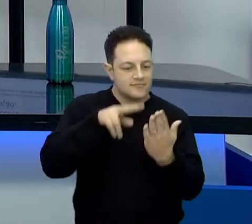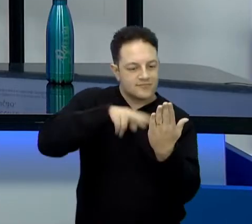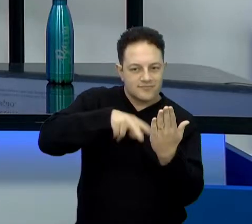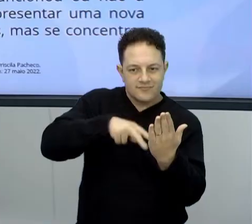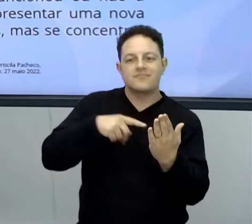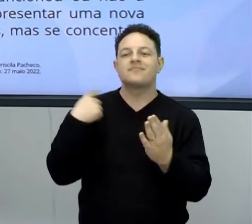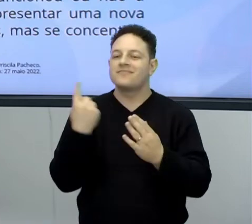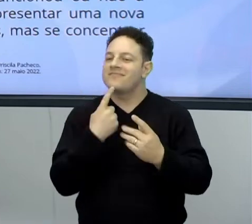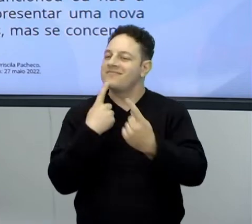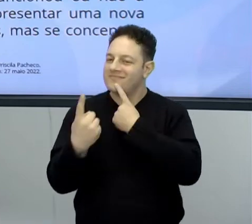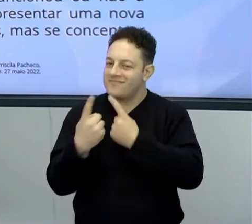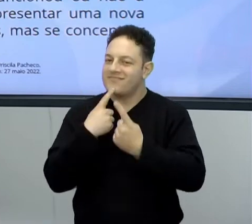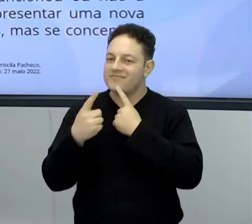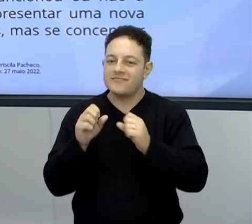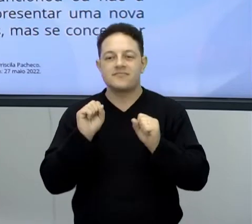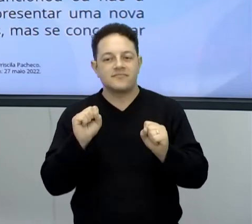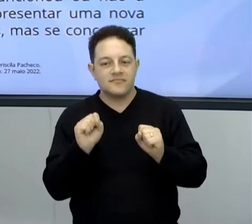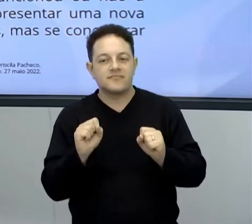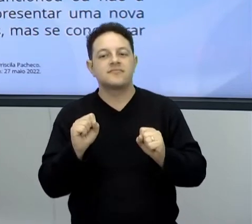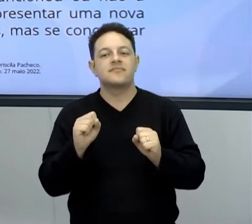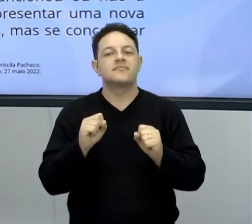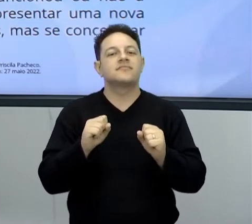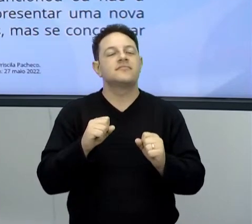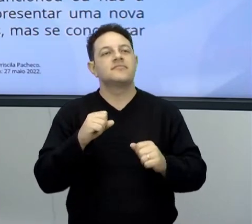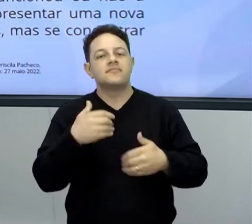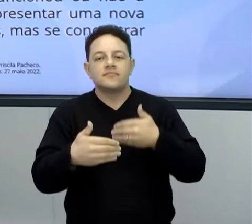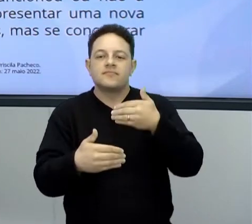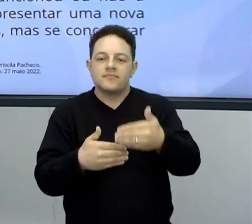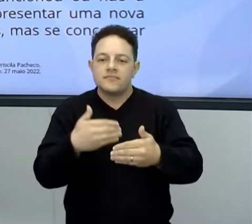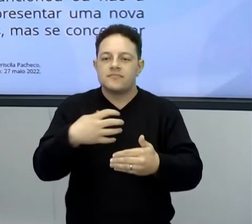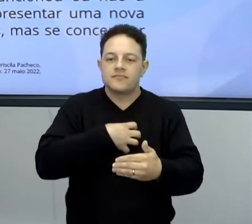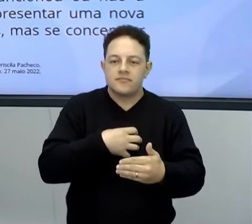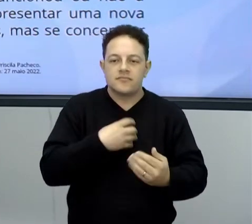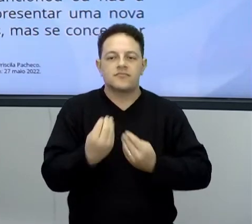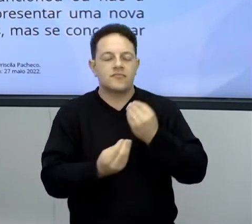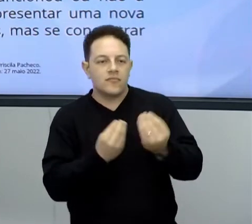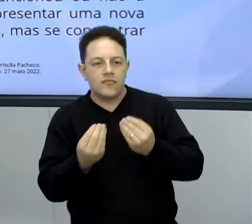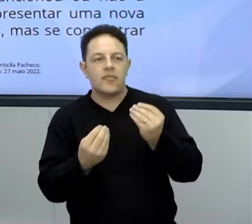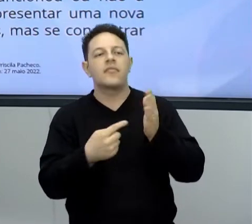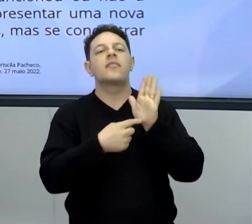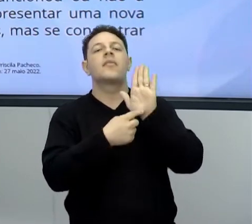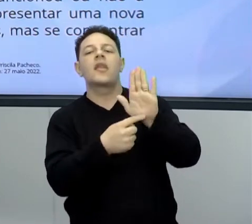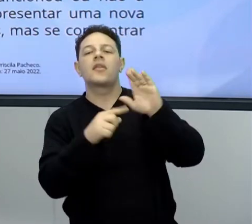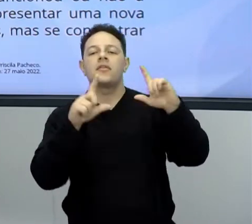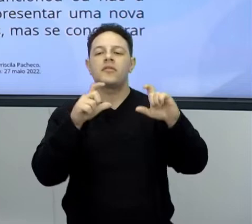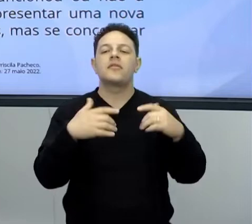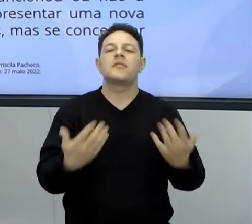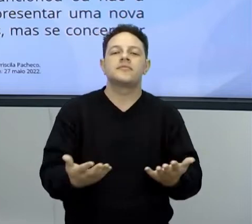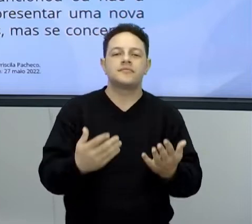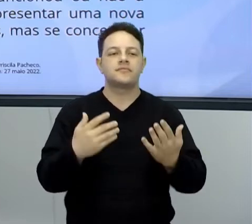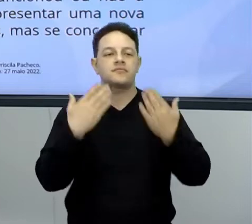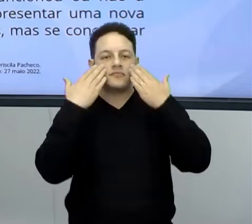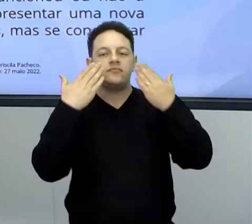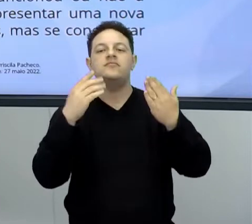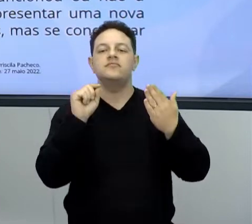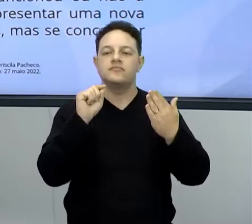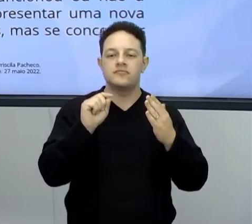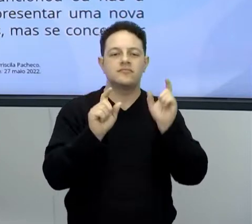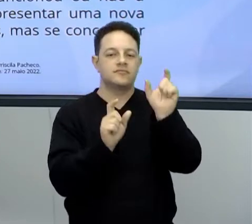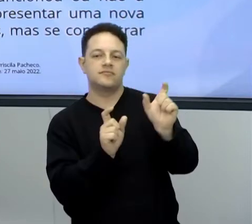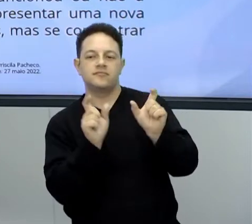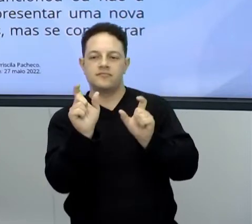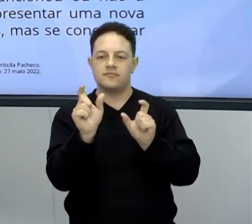muito isso, né? Como essa manchete estará estruturada, qual será a imagem, essas palavras que são utilizadas aí,